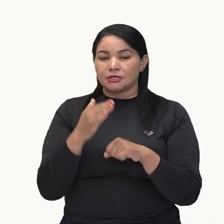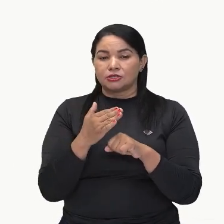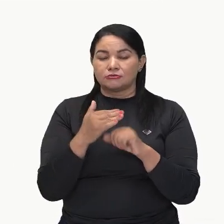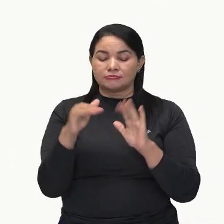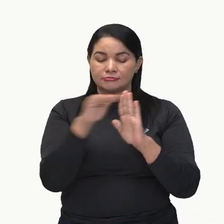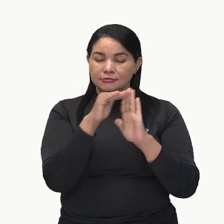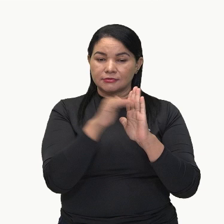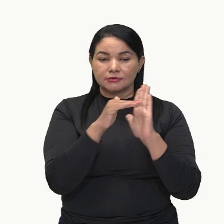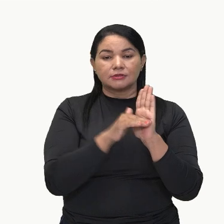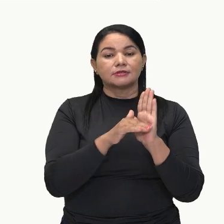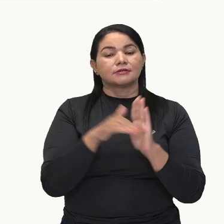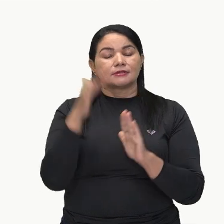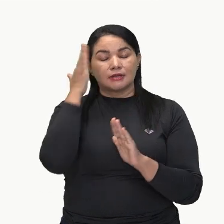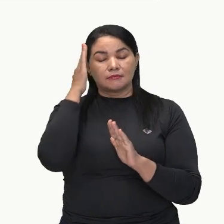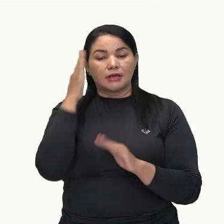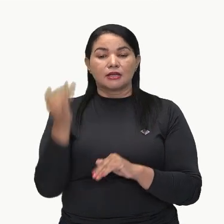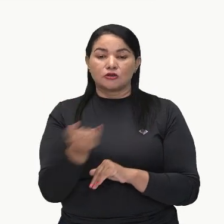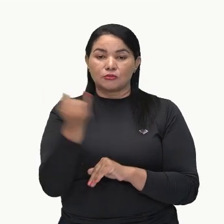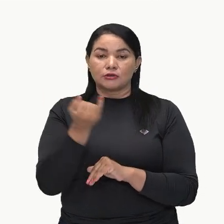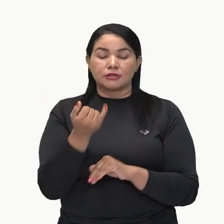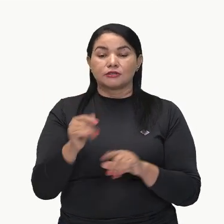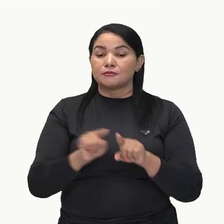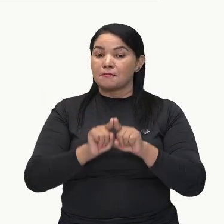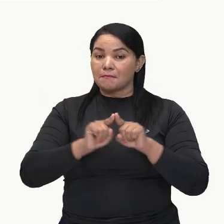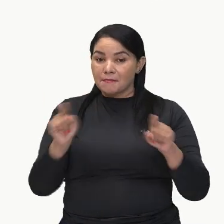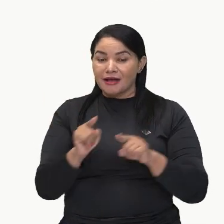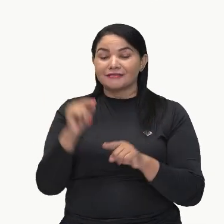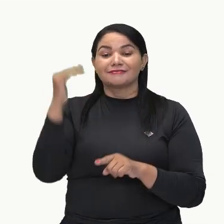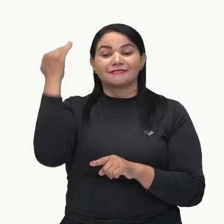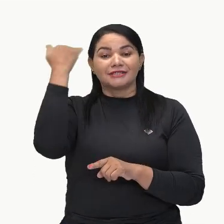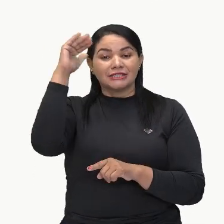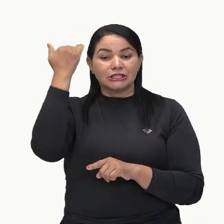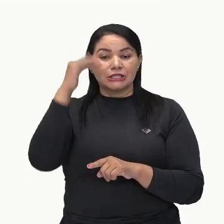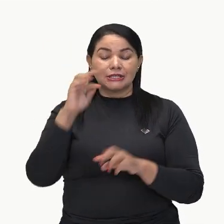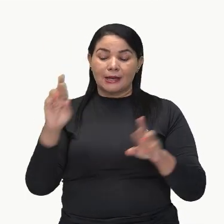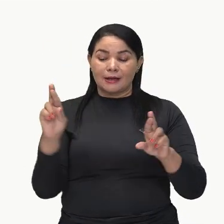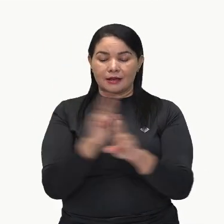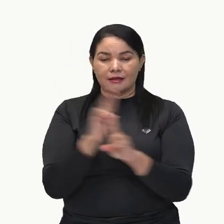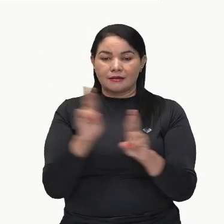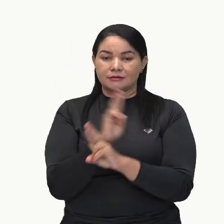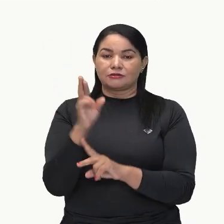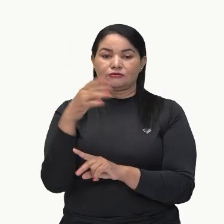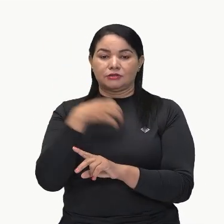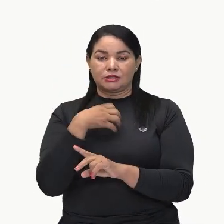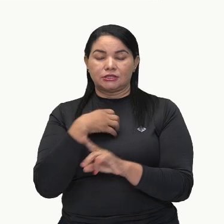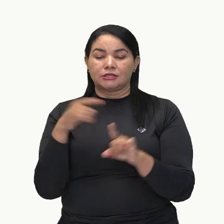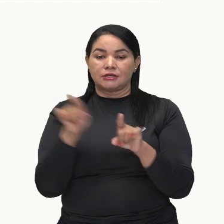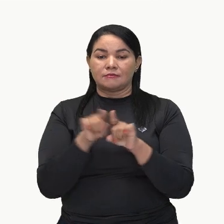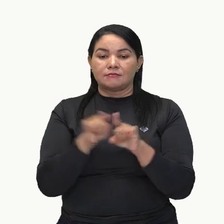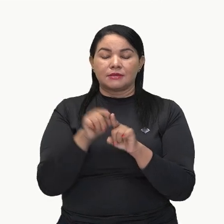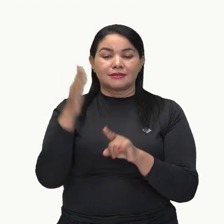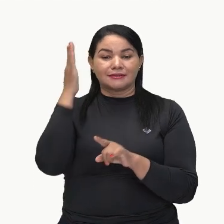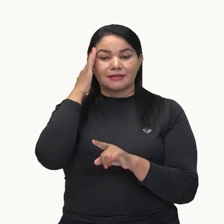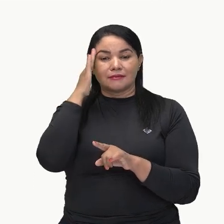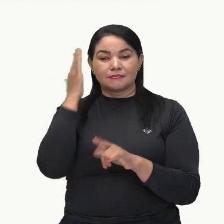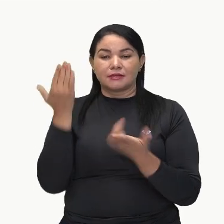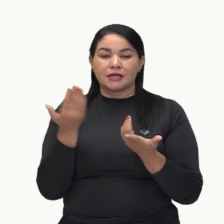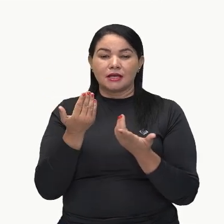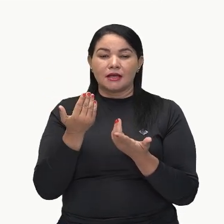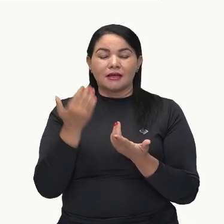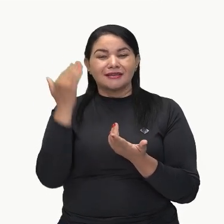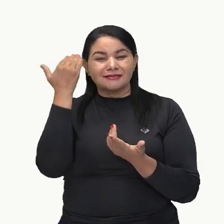Saber classificar é importante, mas compreender a relação de sentido, saber interpretar o sentido daquela palavra